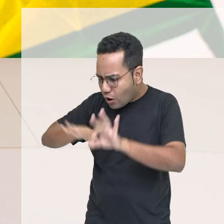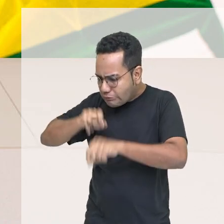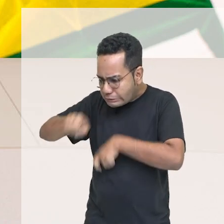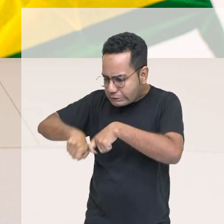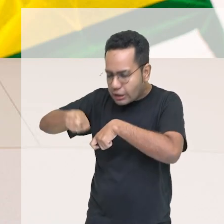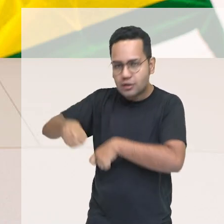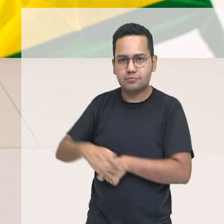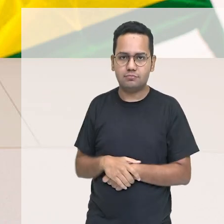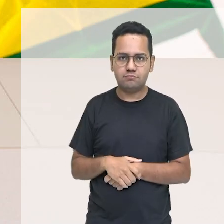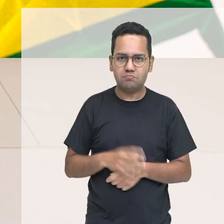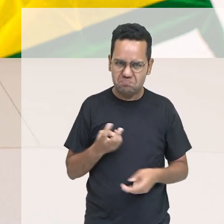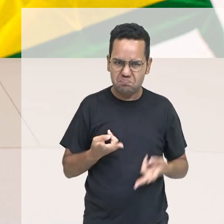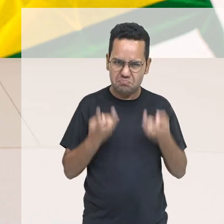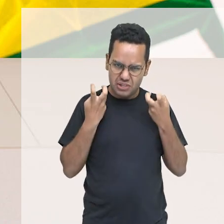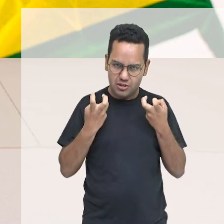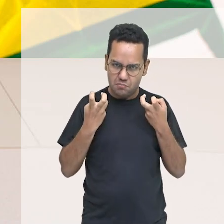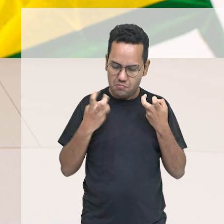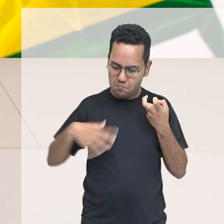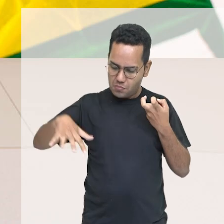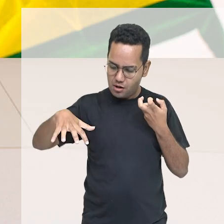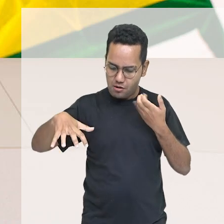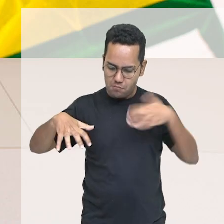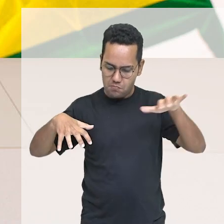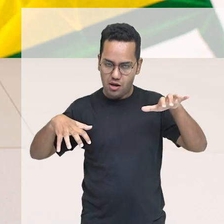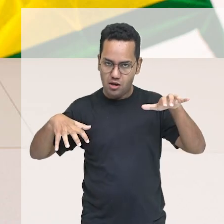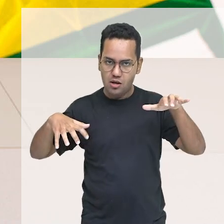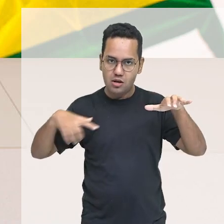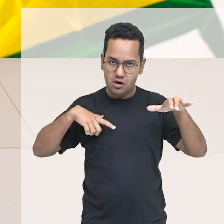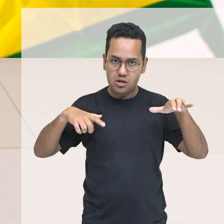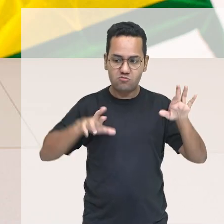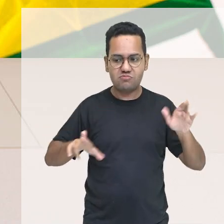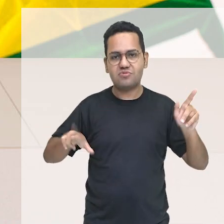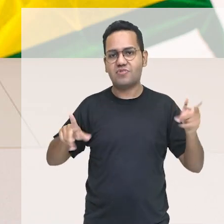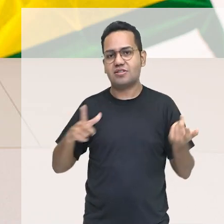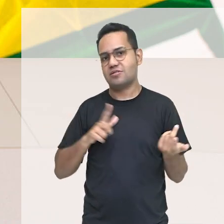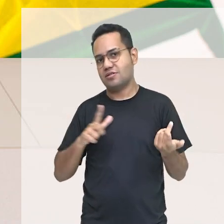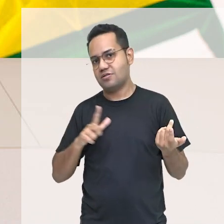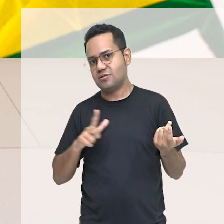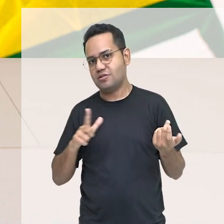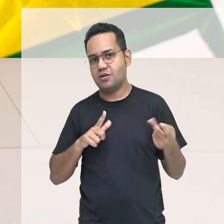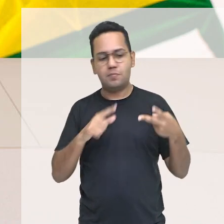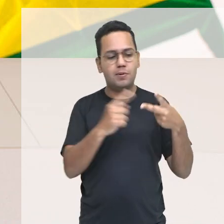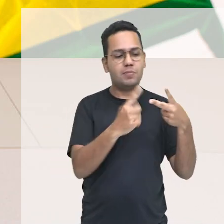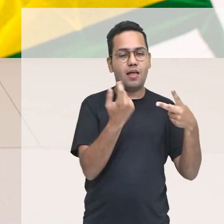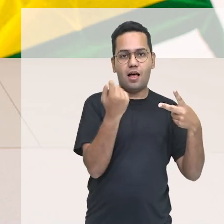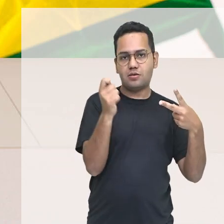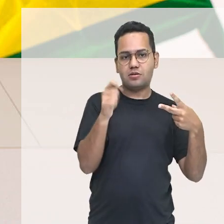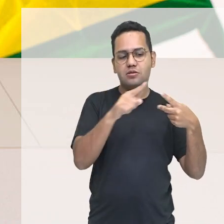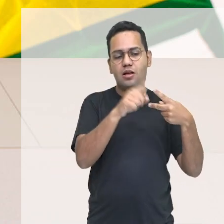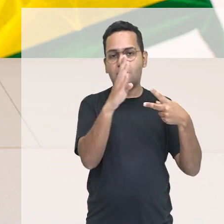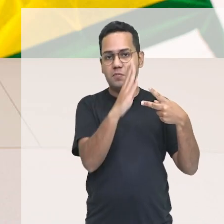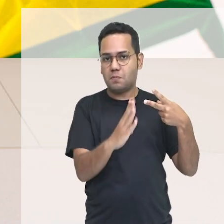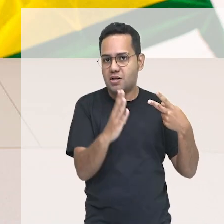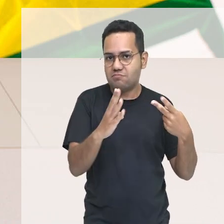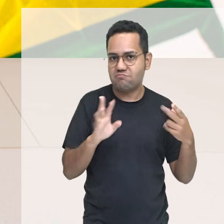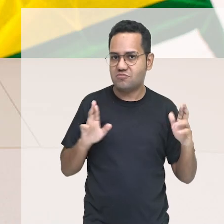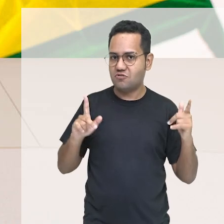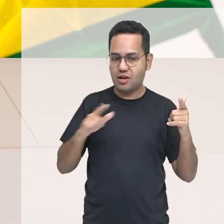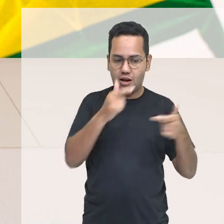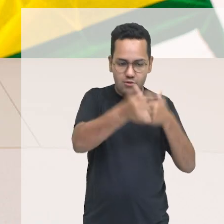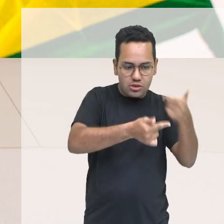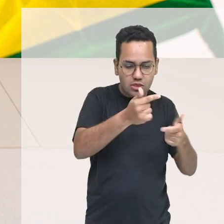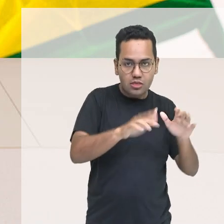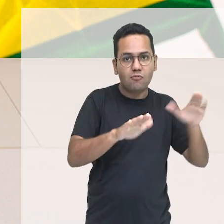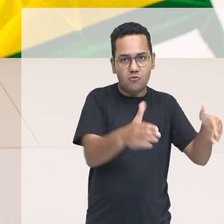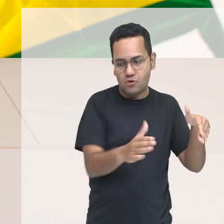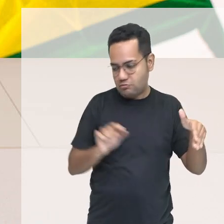grande entre o governo populista mexicano e os governos populistas argentinos e brasileiro. Mas